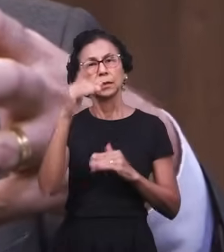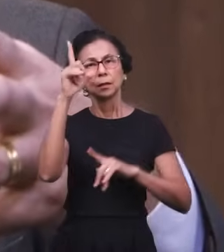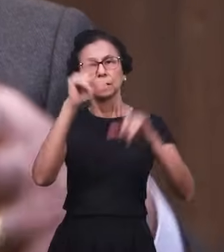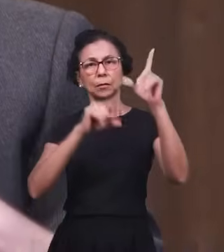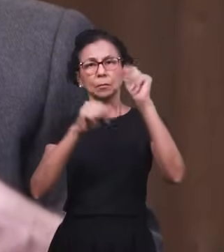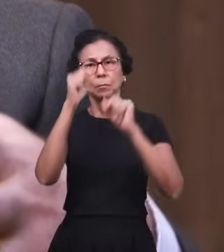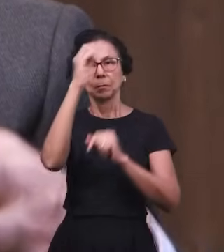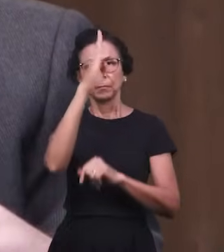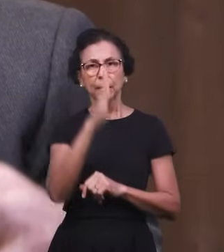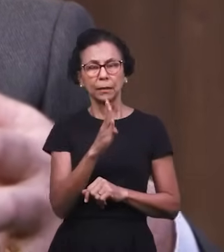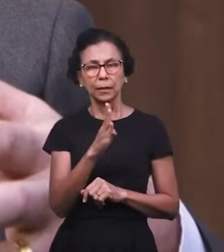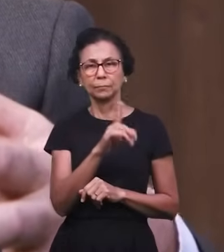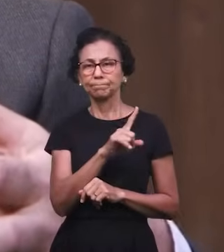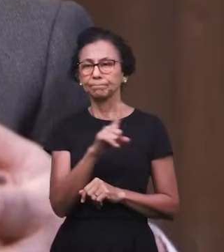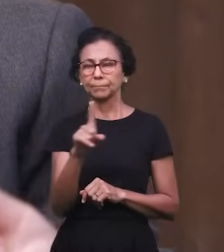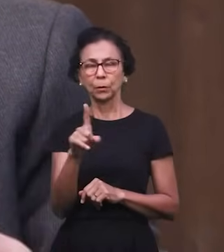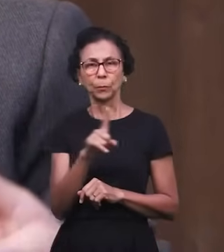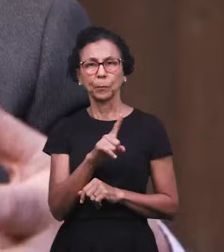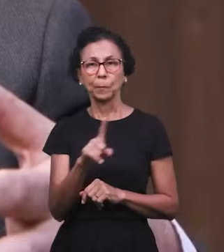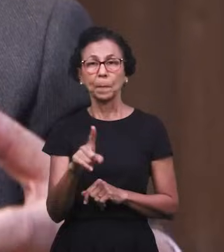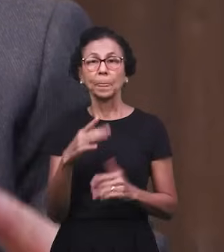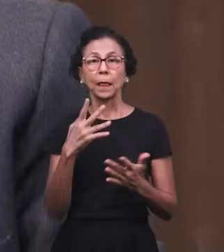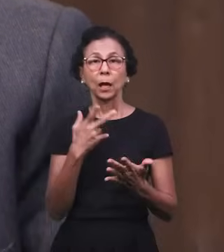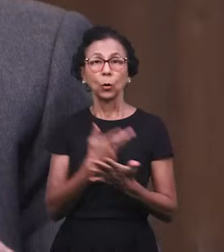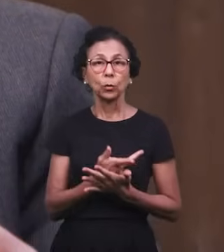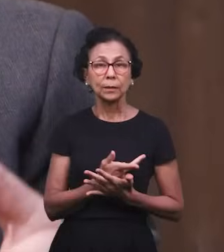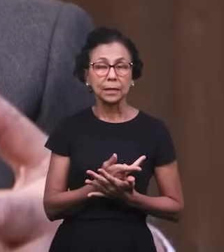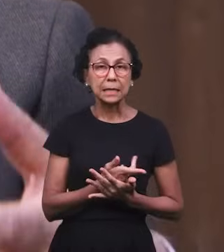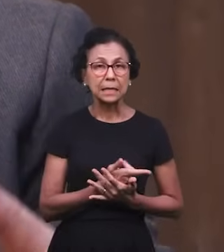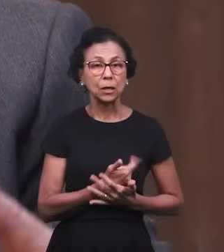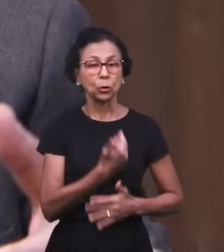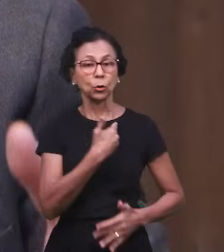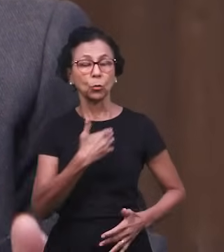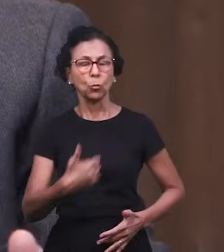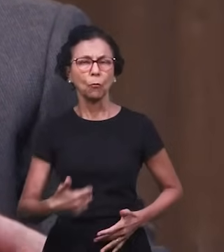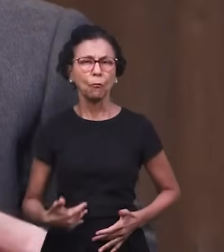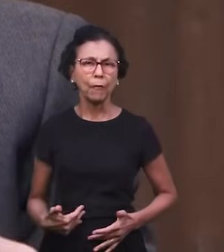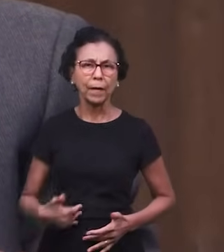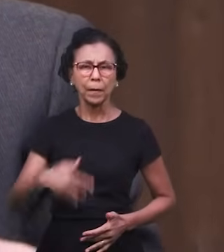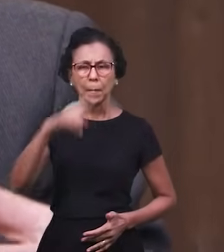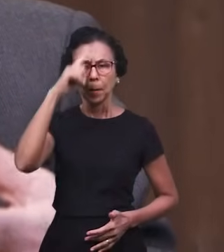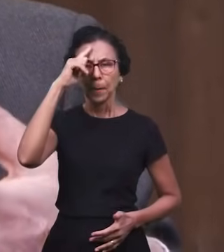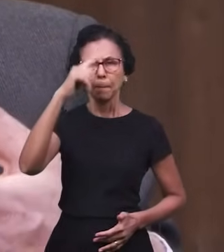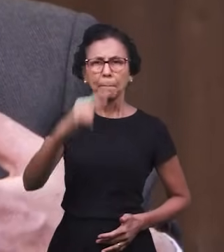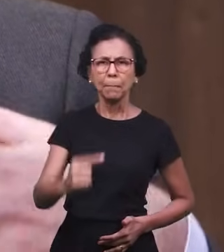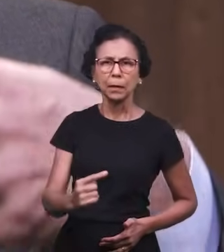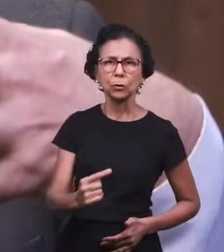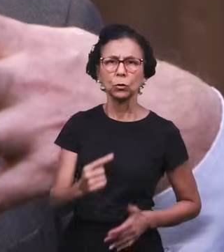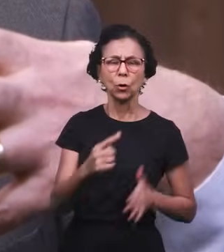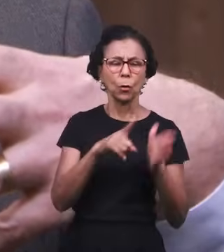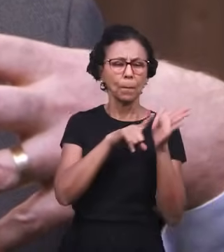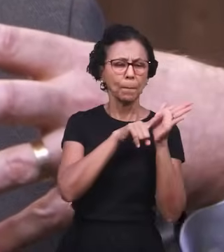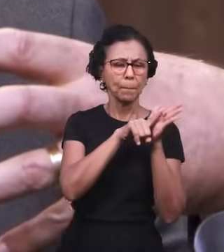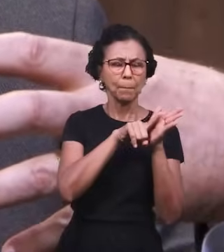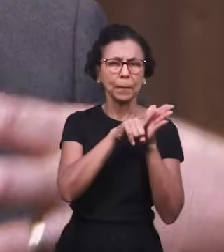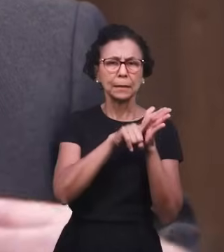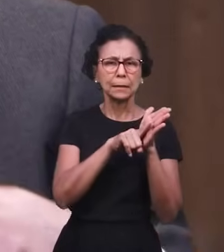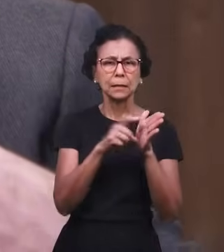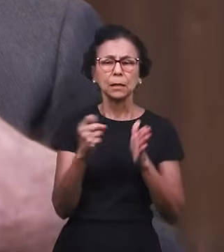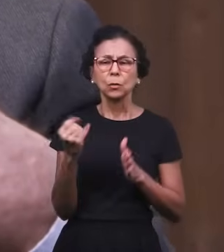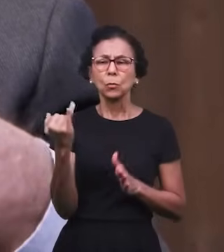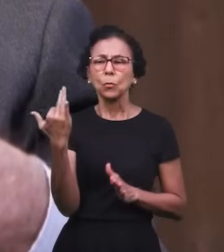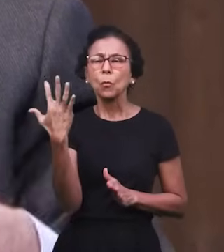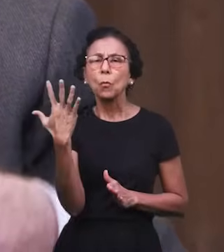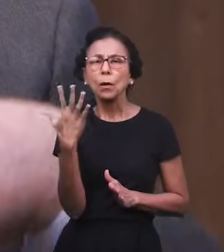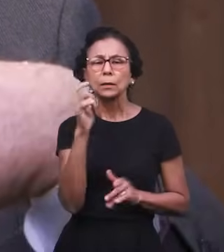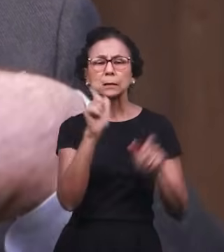e eram os dias dela dar à luz, de Maria dar à luz. Então, é a